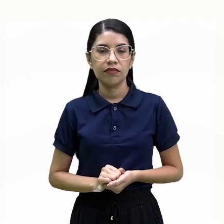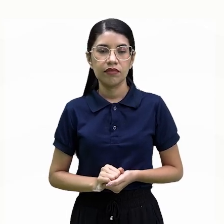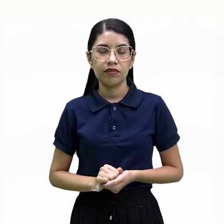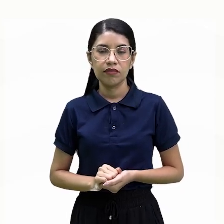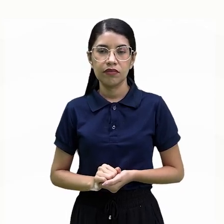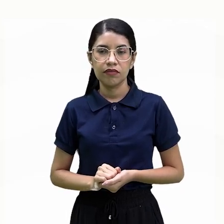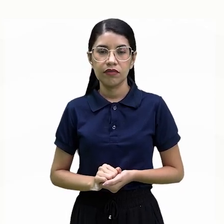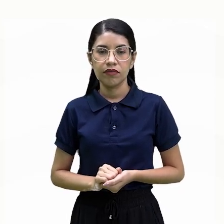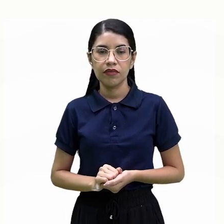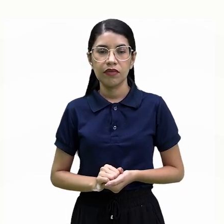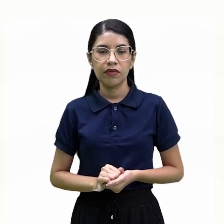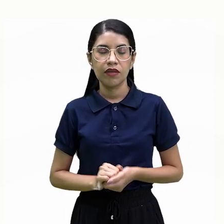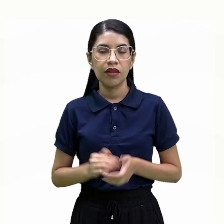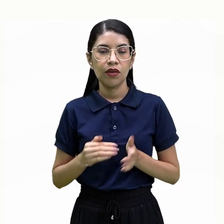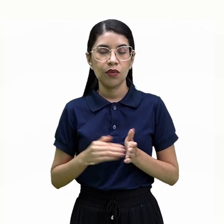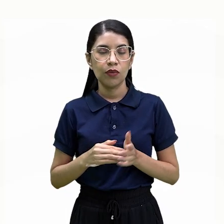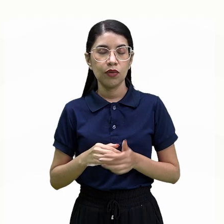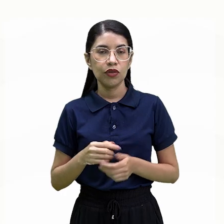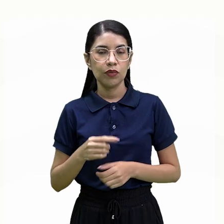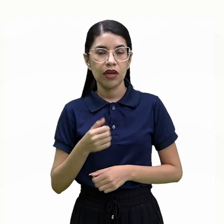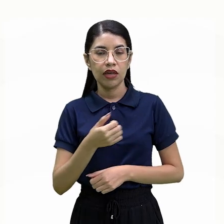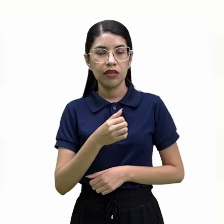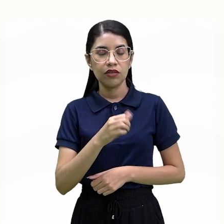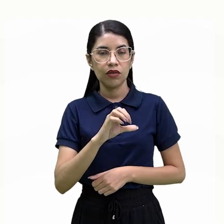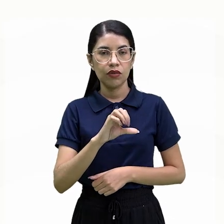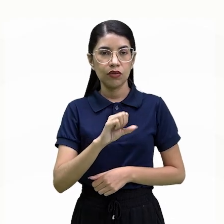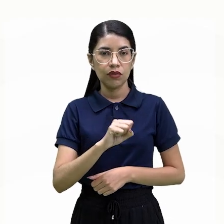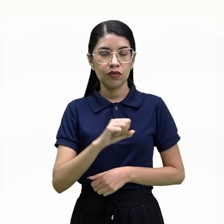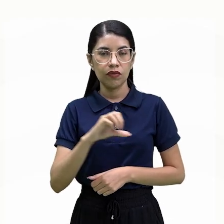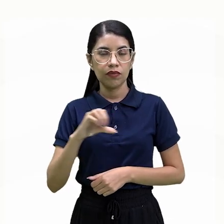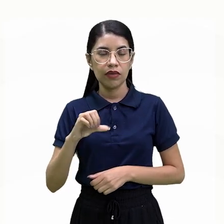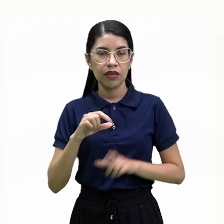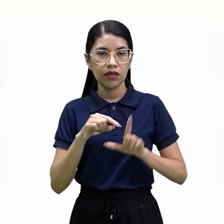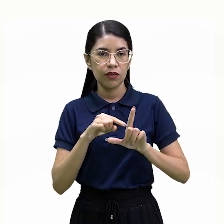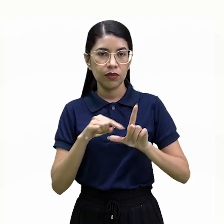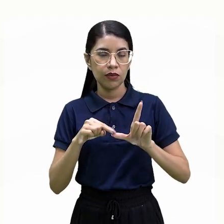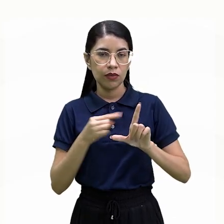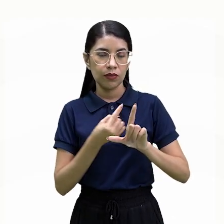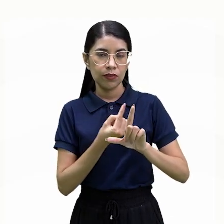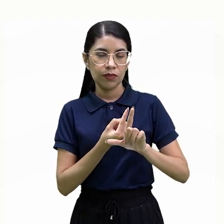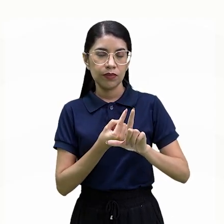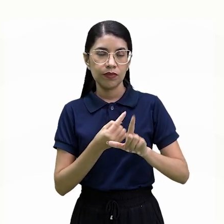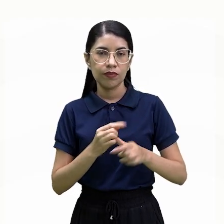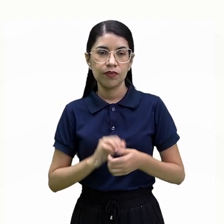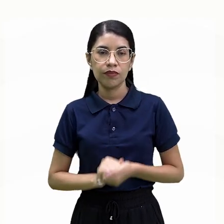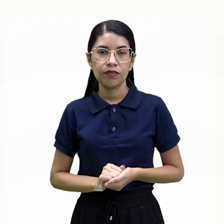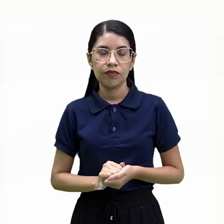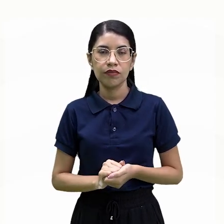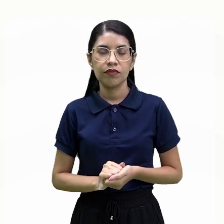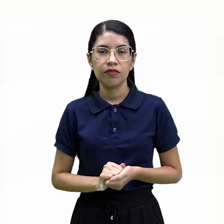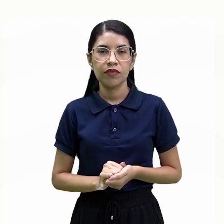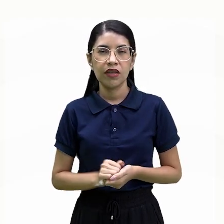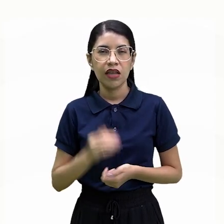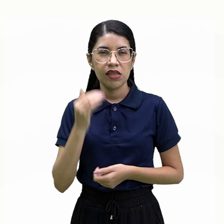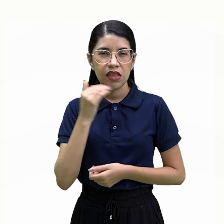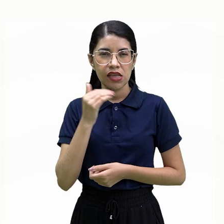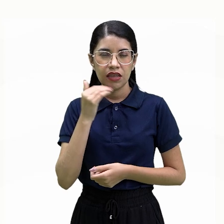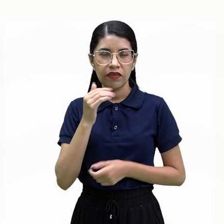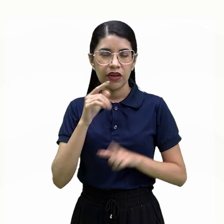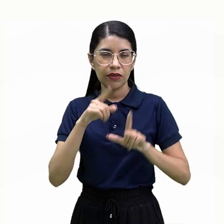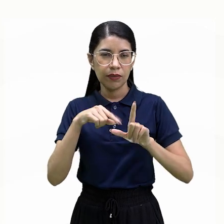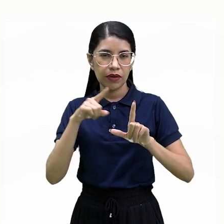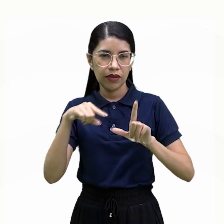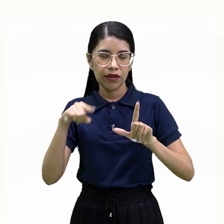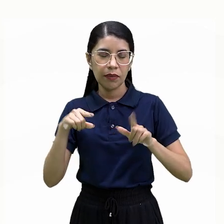1. Então, esse aqui é o nosso histograma. Ficou meio tortinho aí, porque eu não sou muito bom